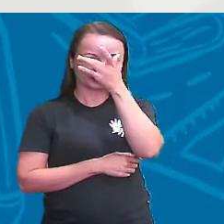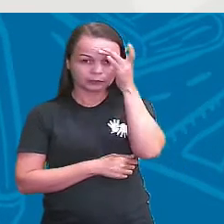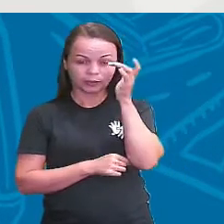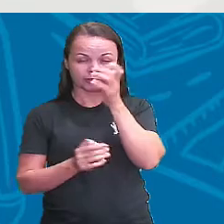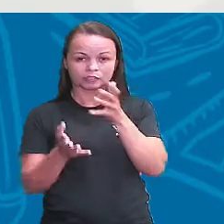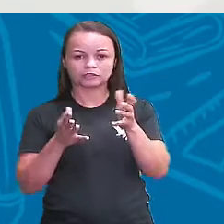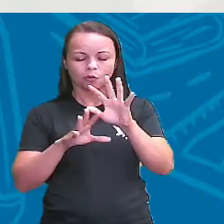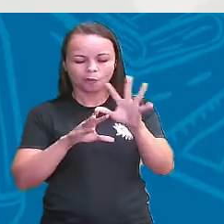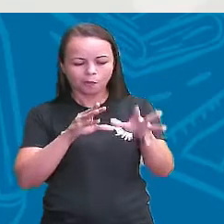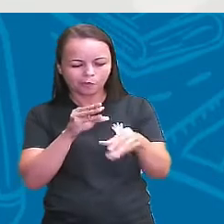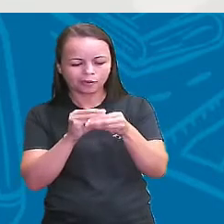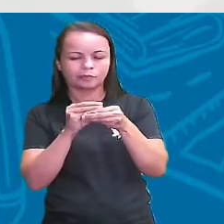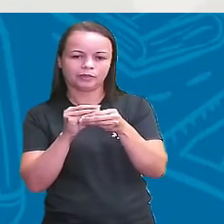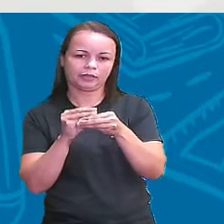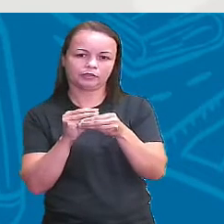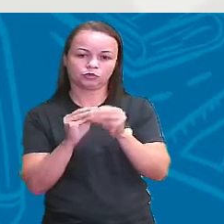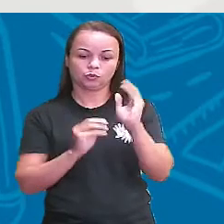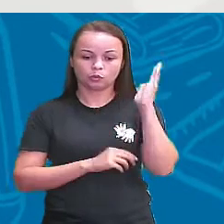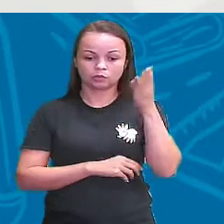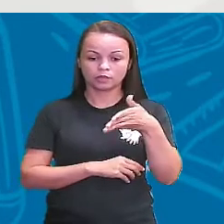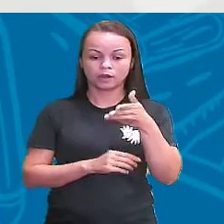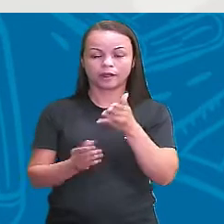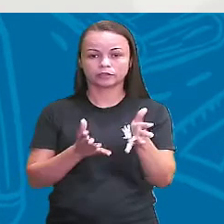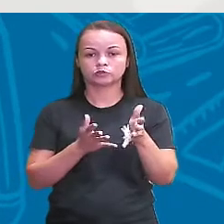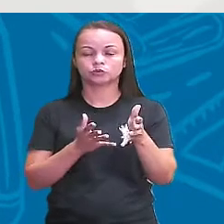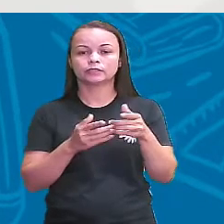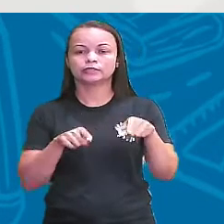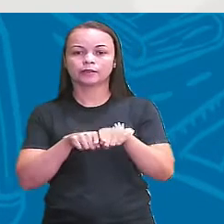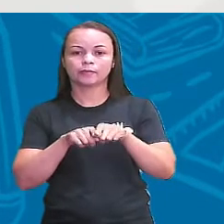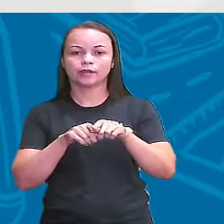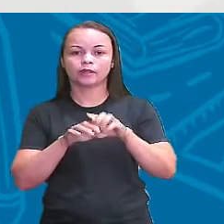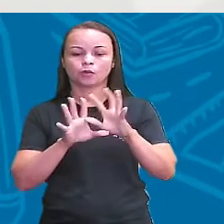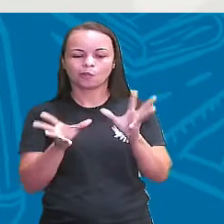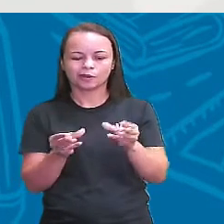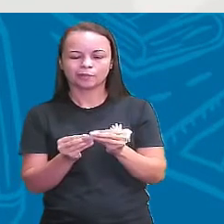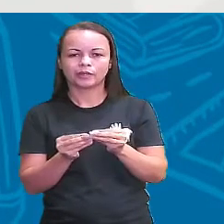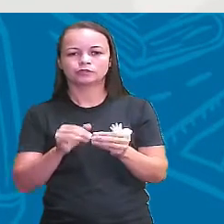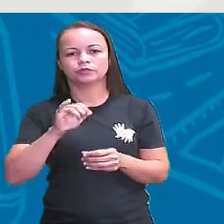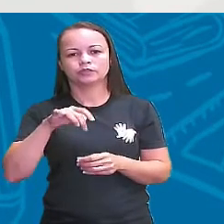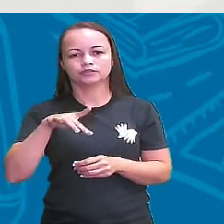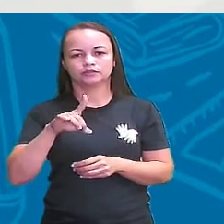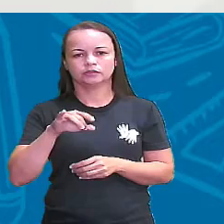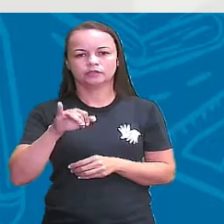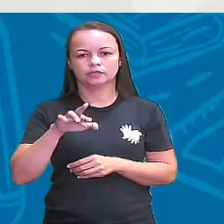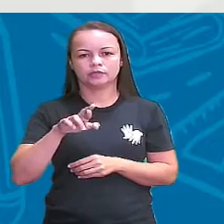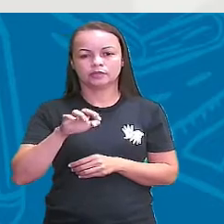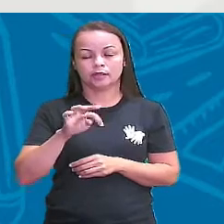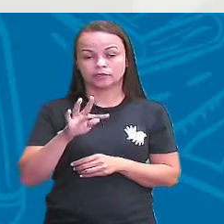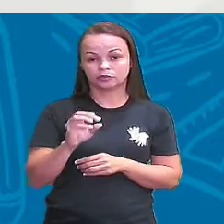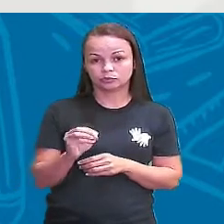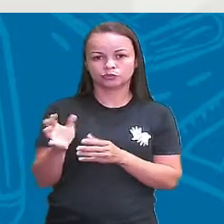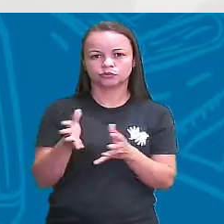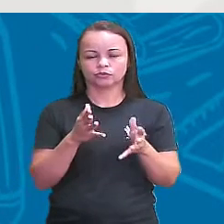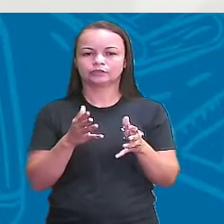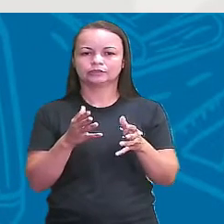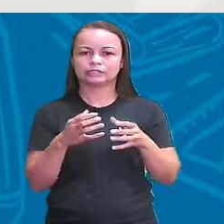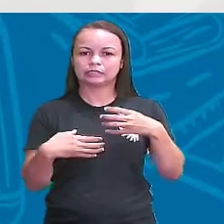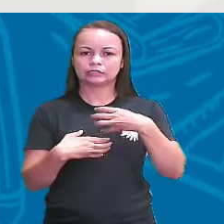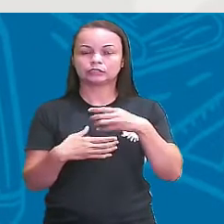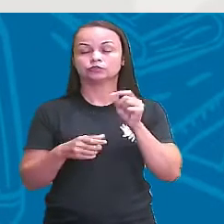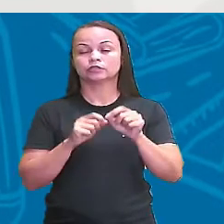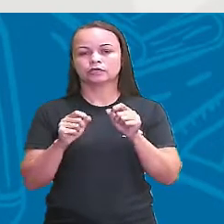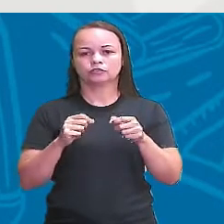de complemento direto e complemento indireto. Eles completam o sentido do verbo,